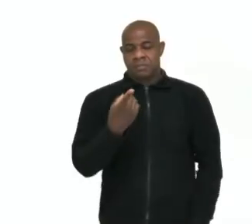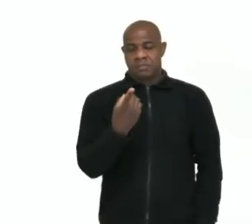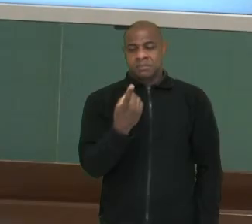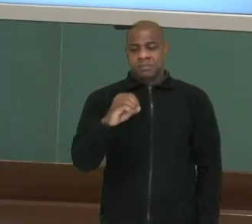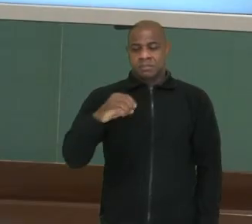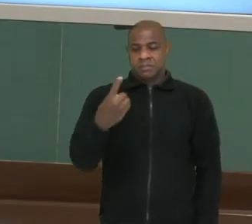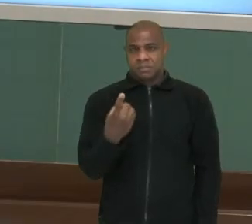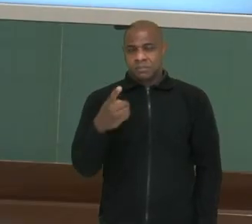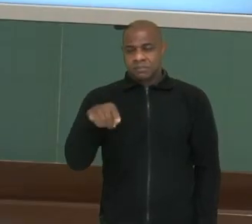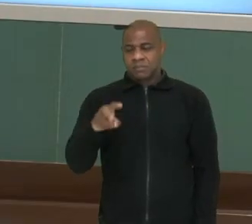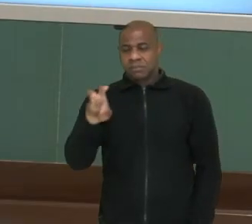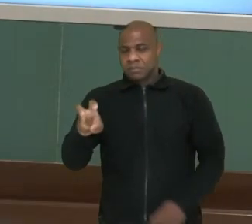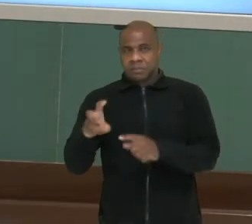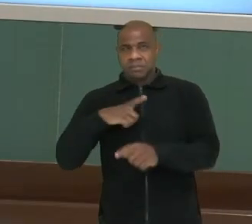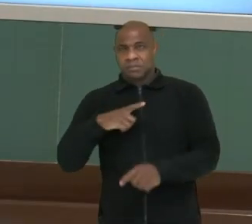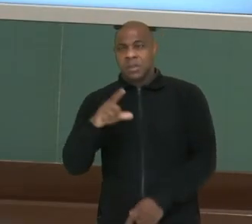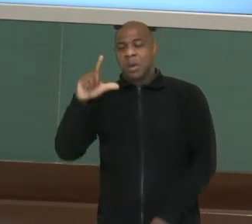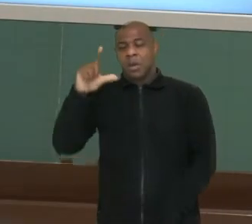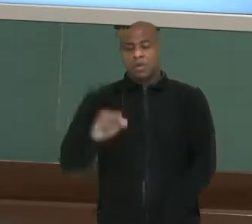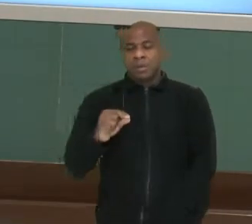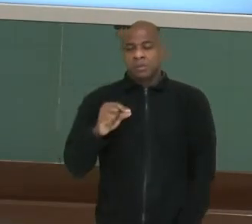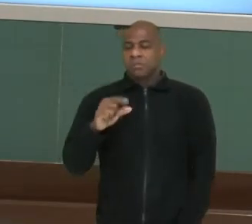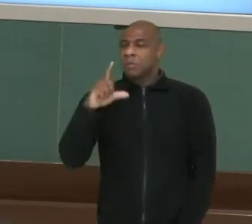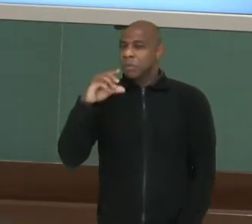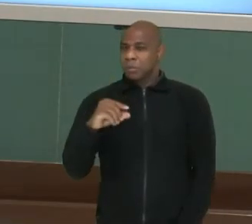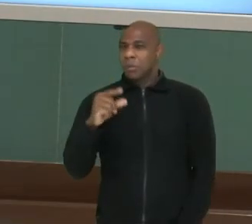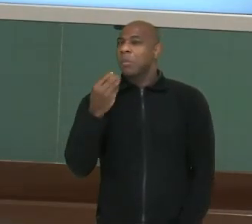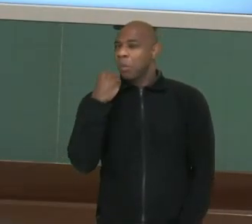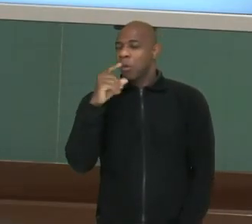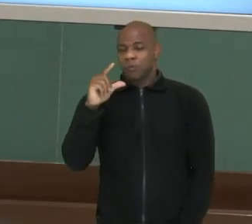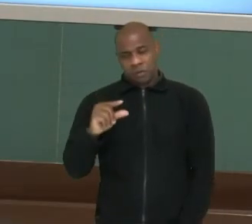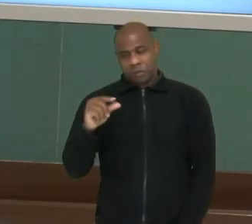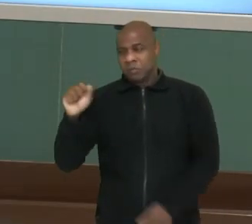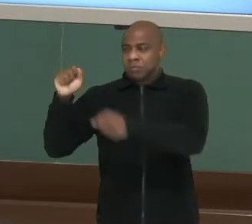MHz tem um sinal menos potente que o sinal emitido pela onda de